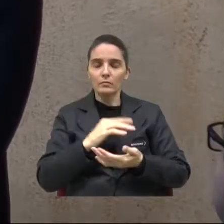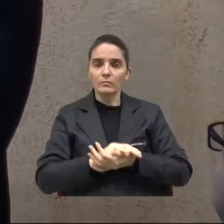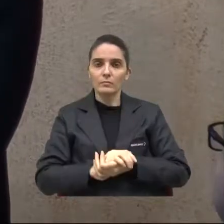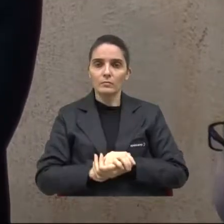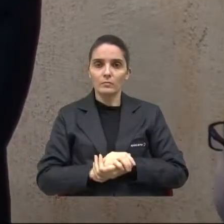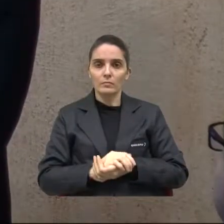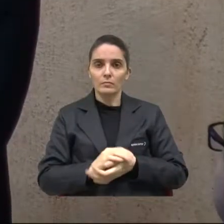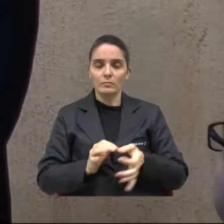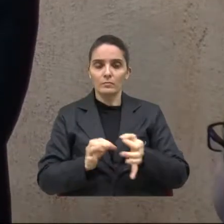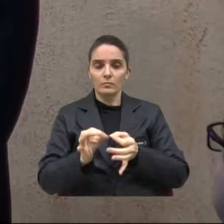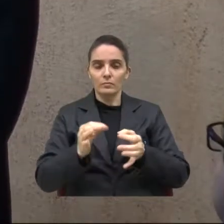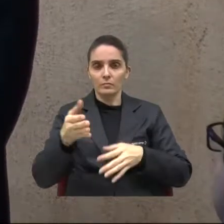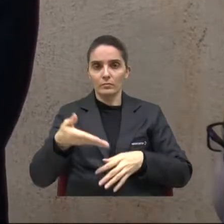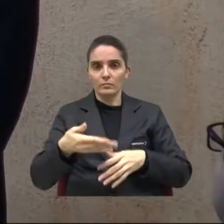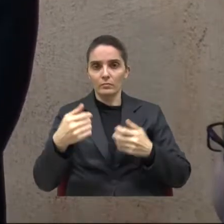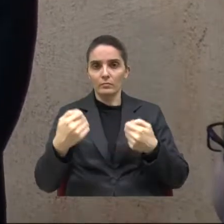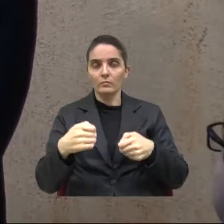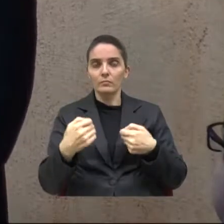que seja